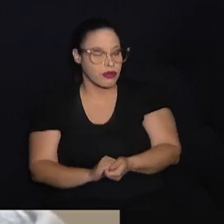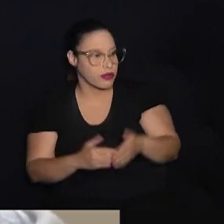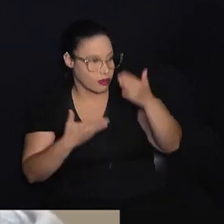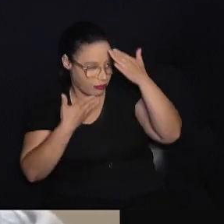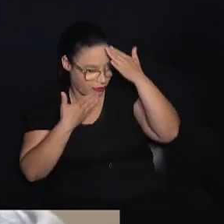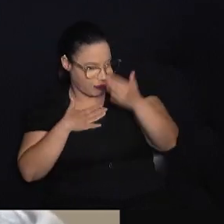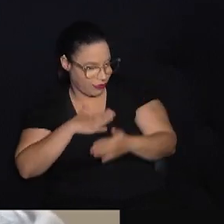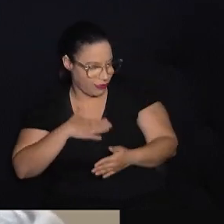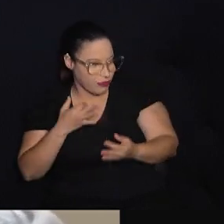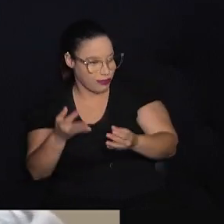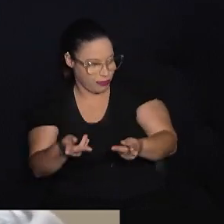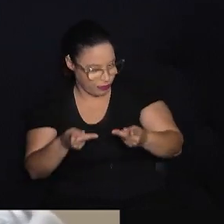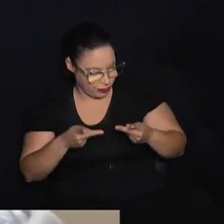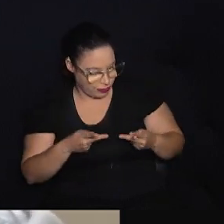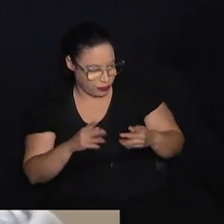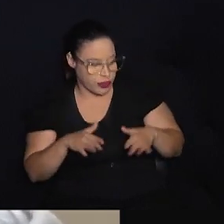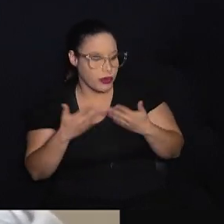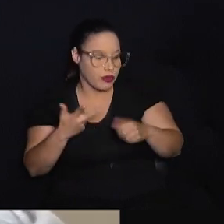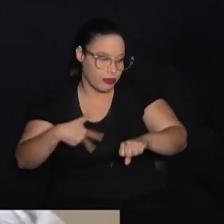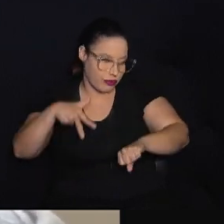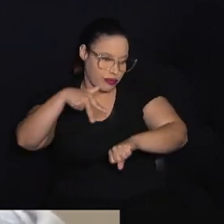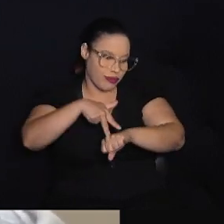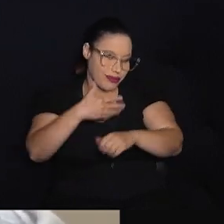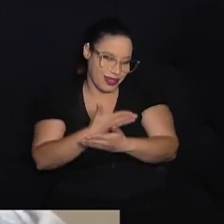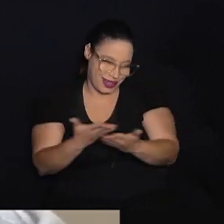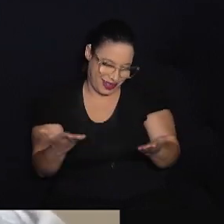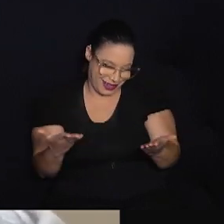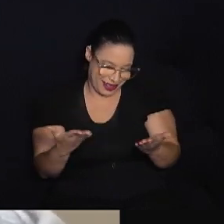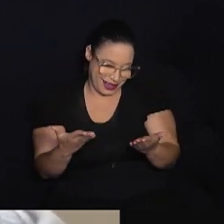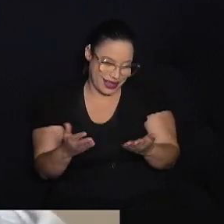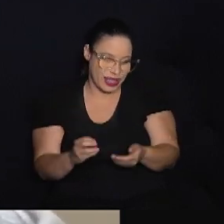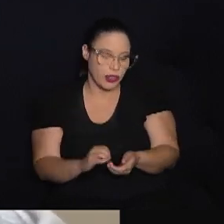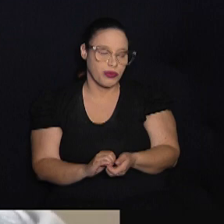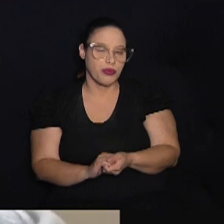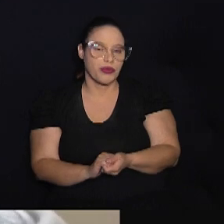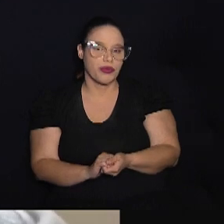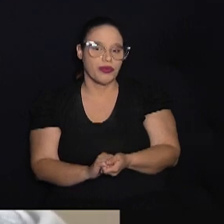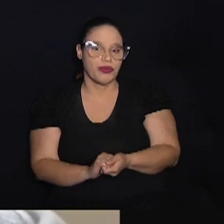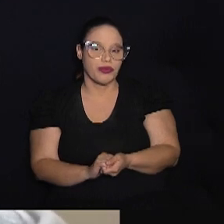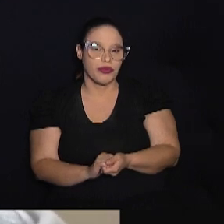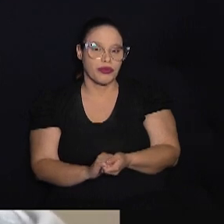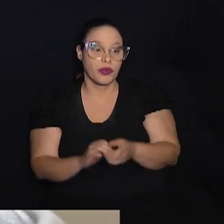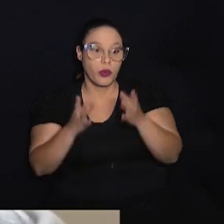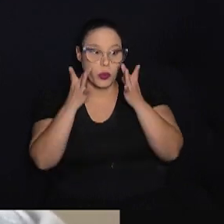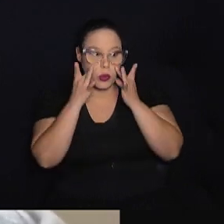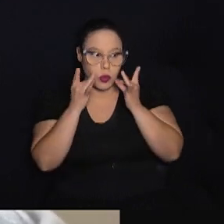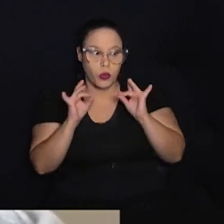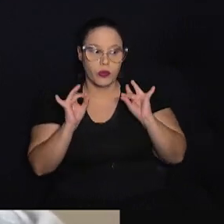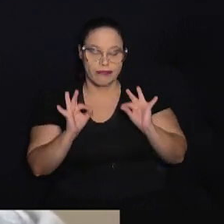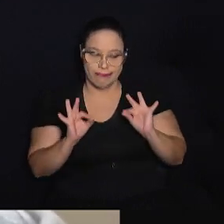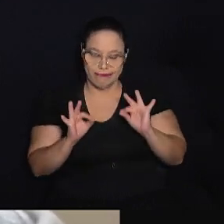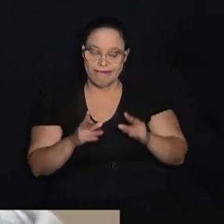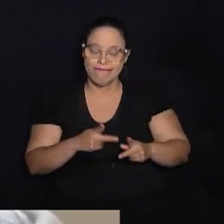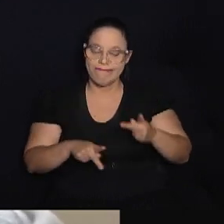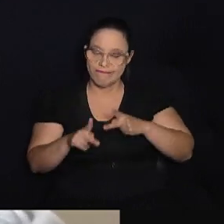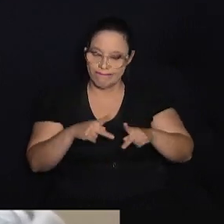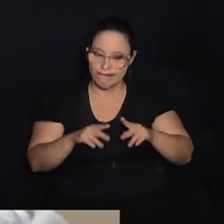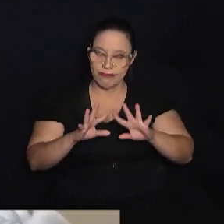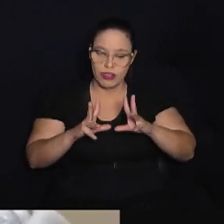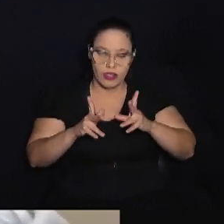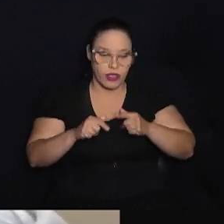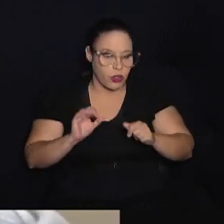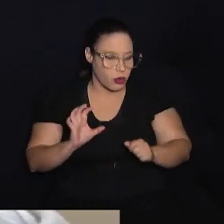Obrigado a vocês pelo convite. Quando precisarem, estamos à disposição para tentar alertar ao máximo a população de tudo que